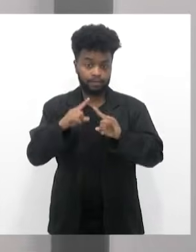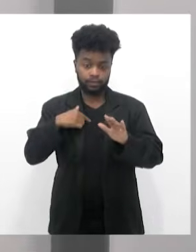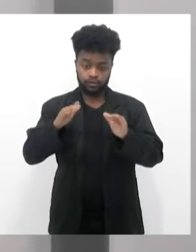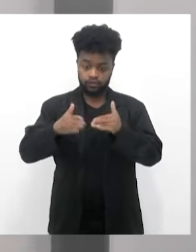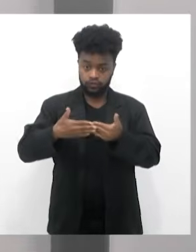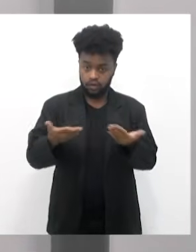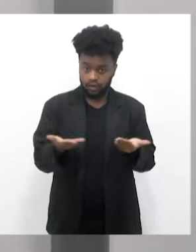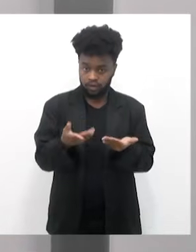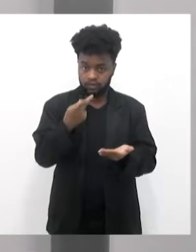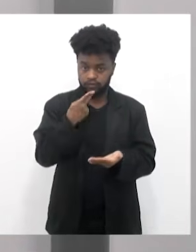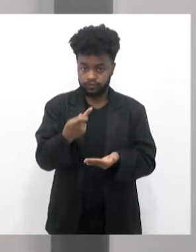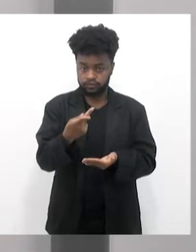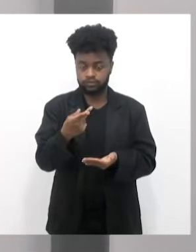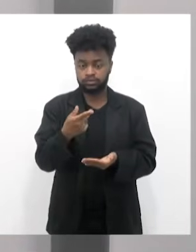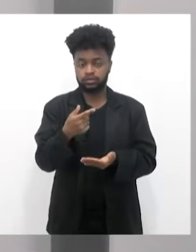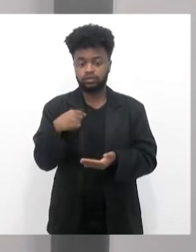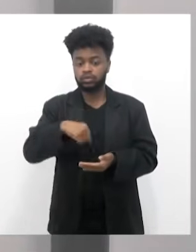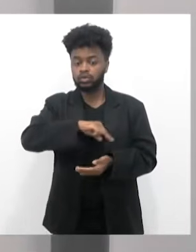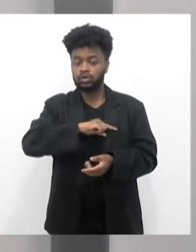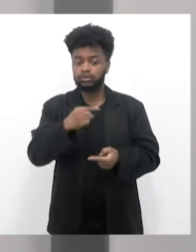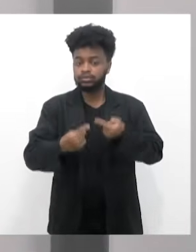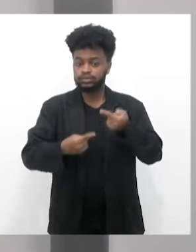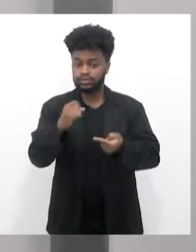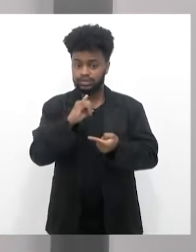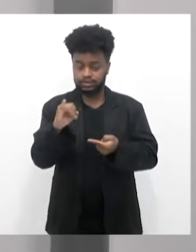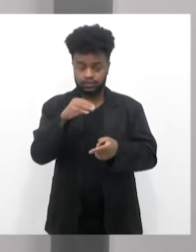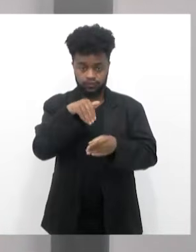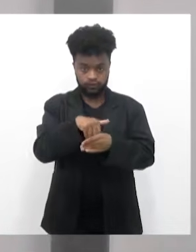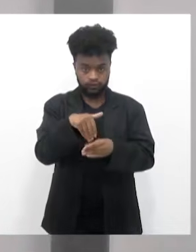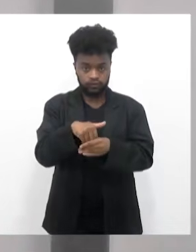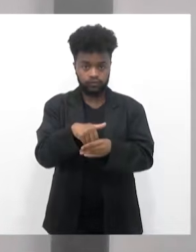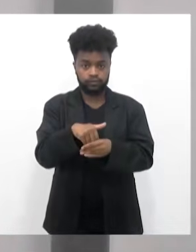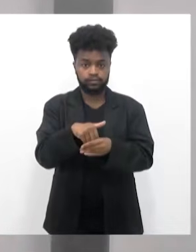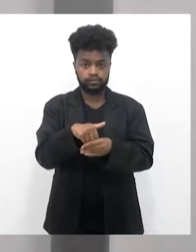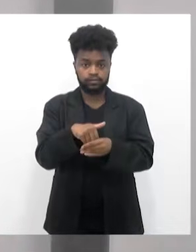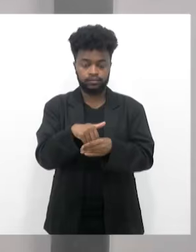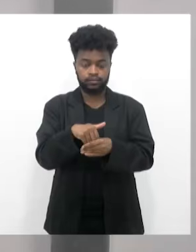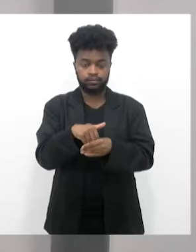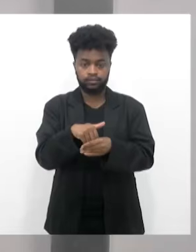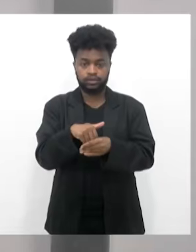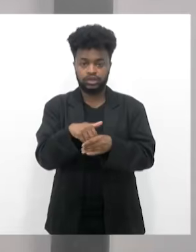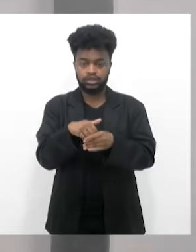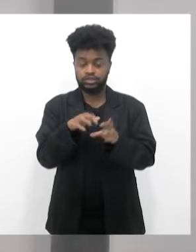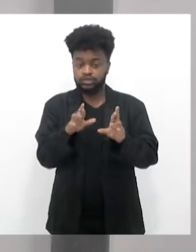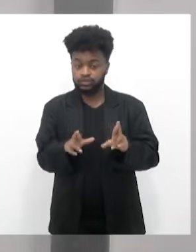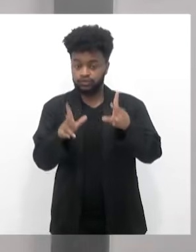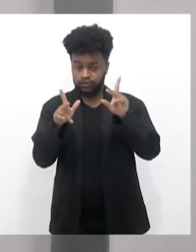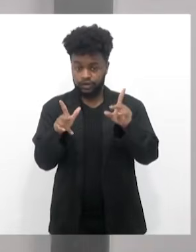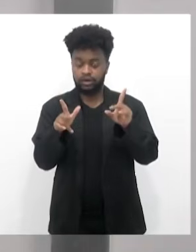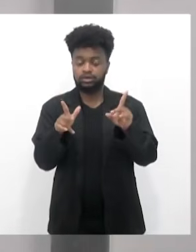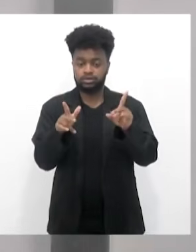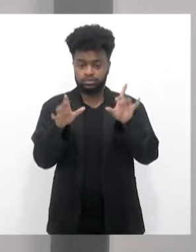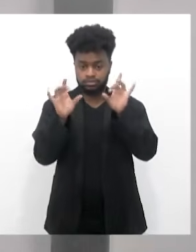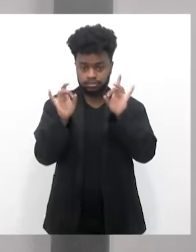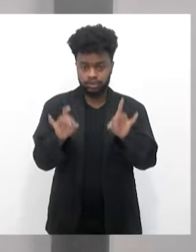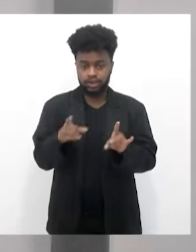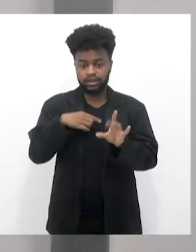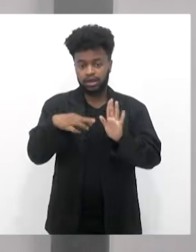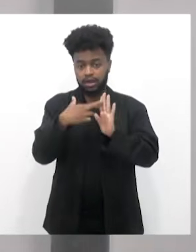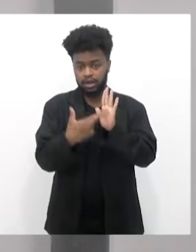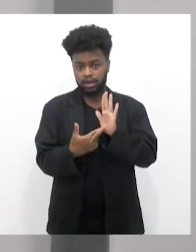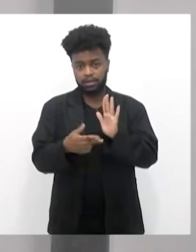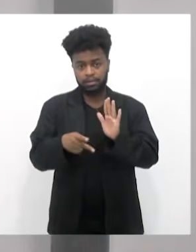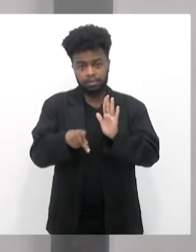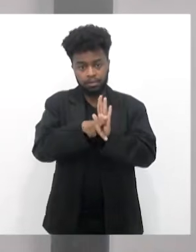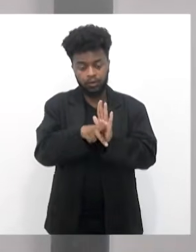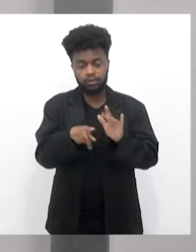fala. O que está sendo enfrentado aqui é uma eleição não ordinária, uma eleição extraordinária, que tem suas regras próprias